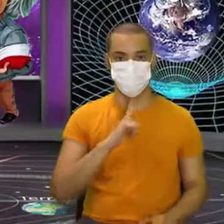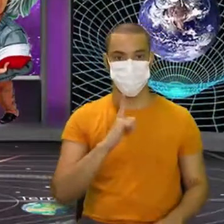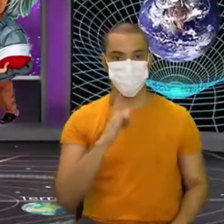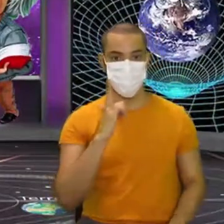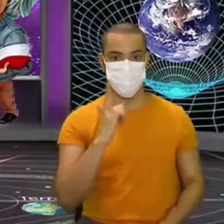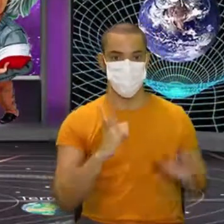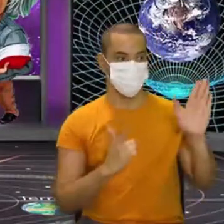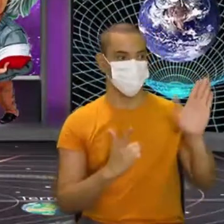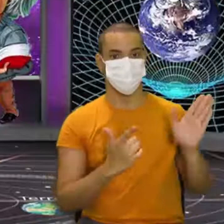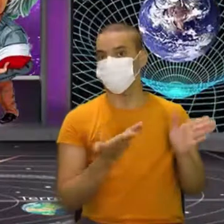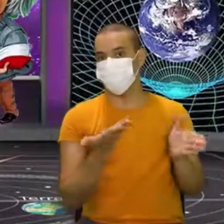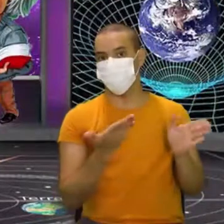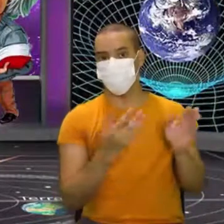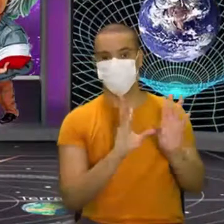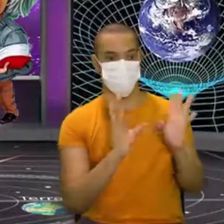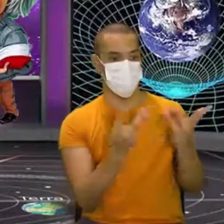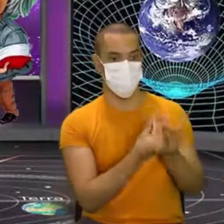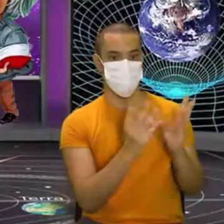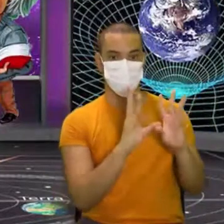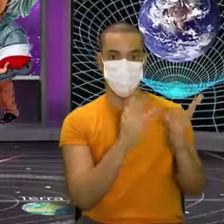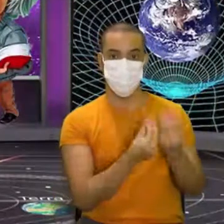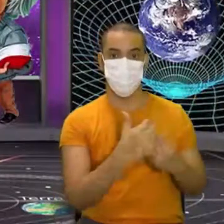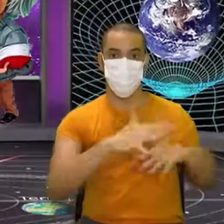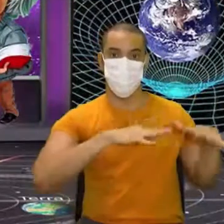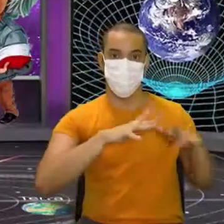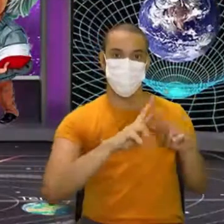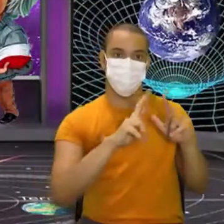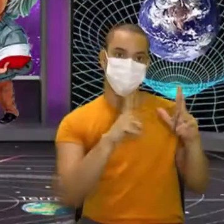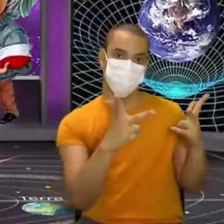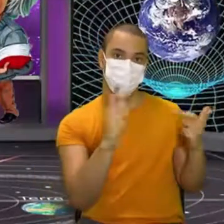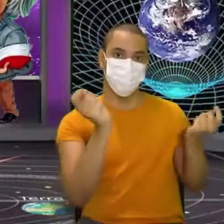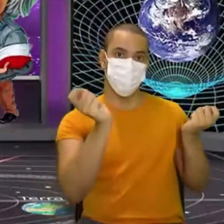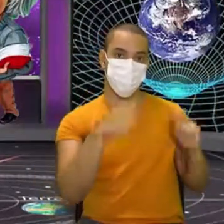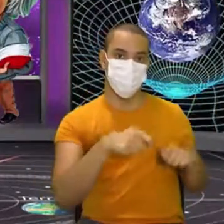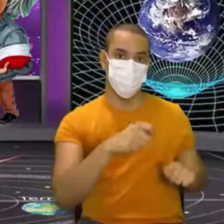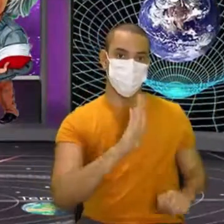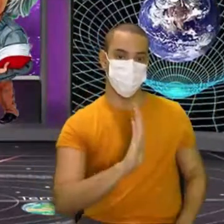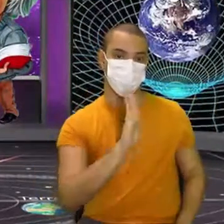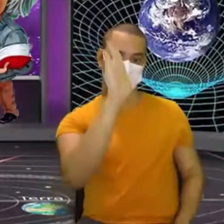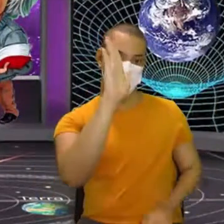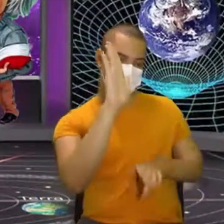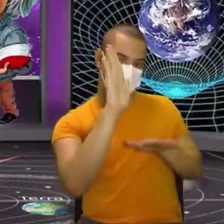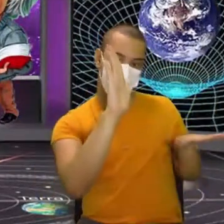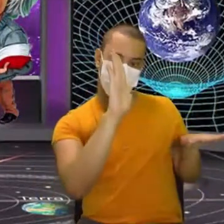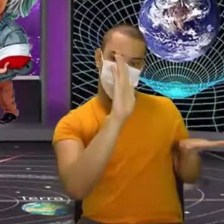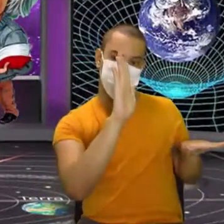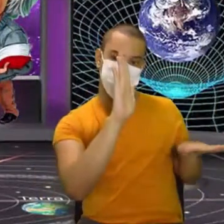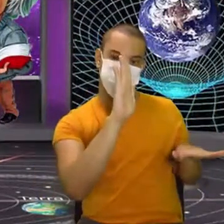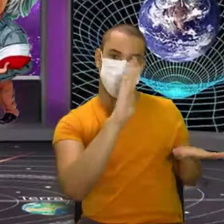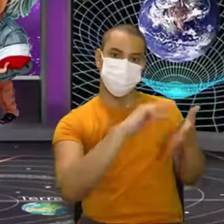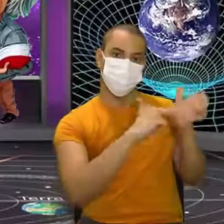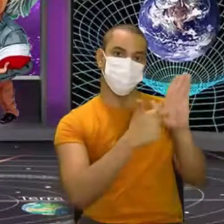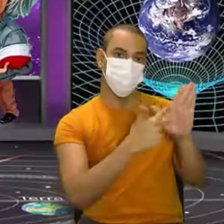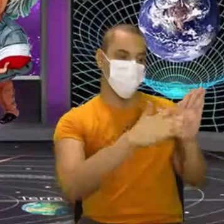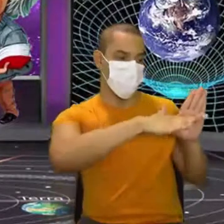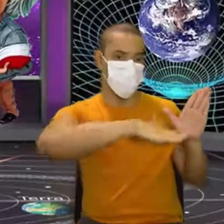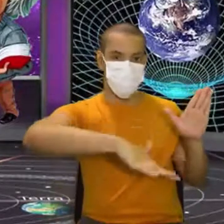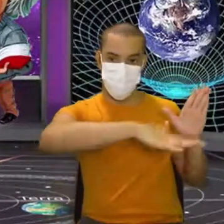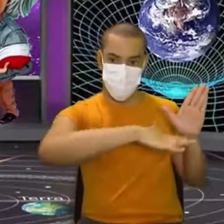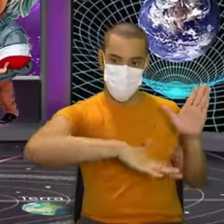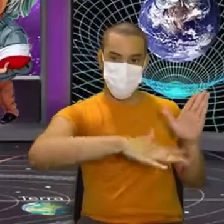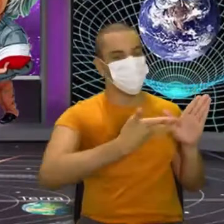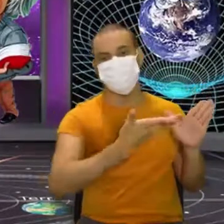nessa direção e a partir que você movendo para cá não tá nem paralelo e nem 90° entendeu tá ali no meio